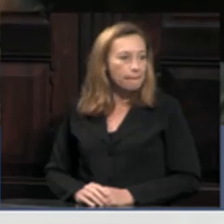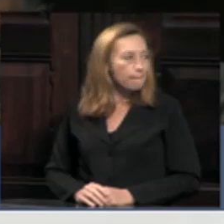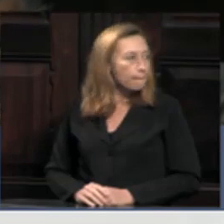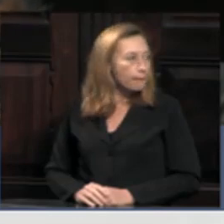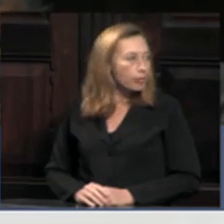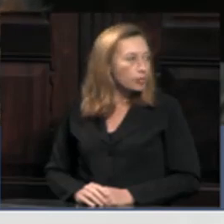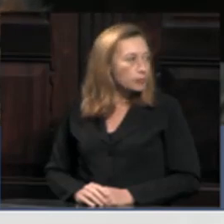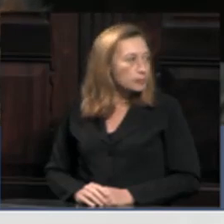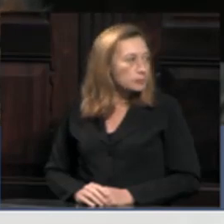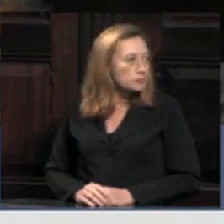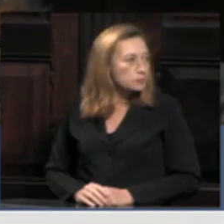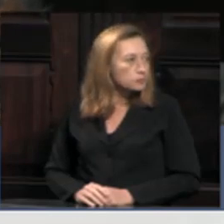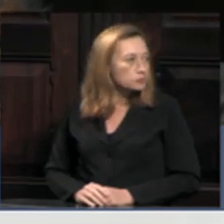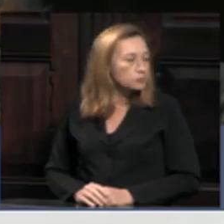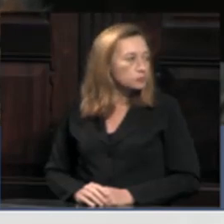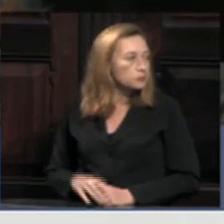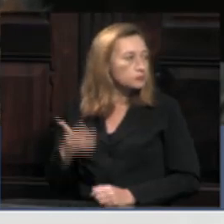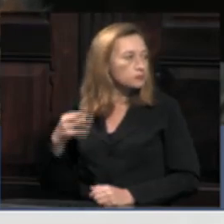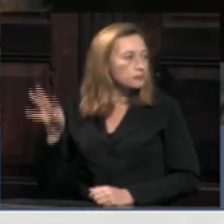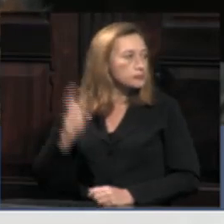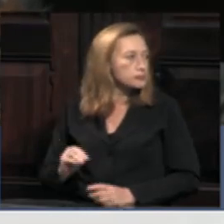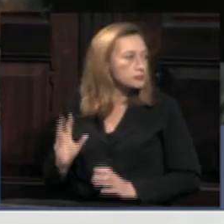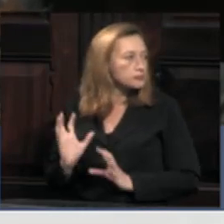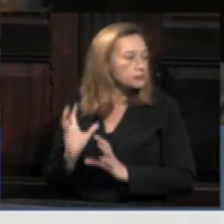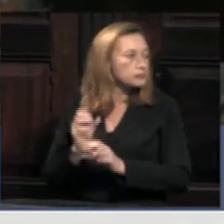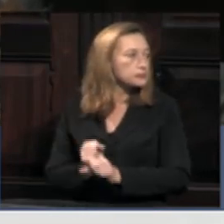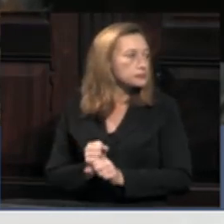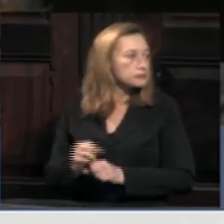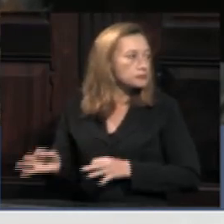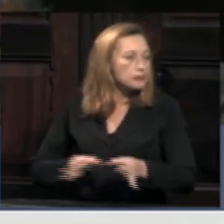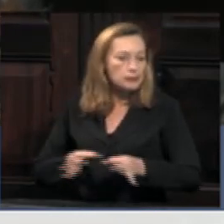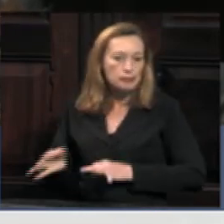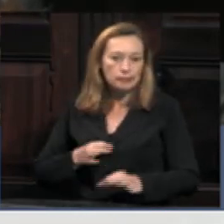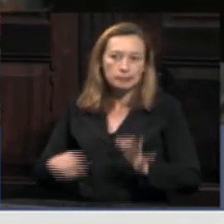coloco em votação o veto total aposto ao projeto de lei